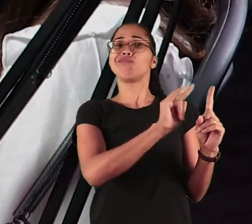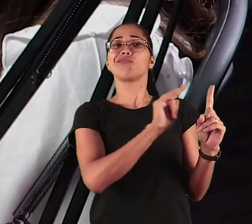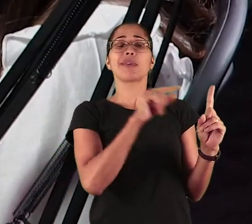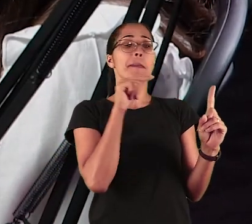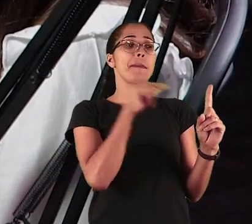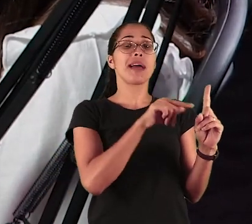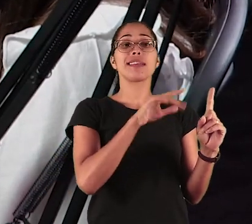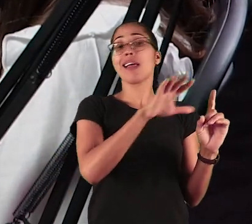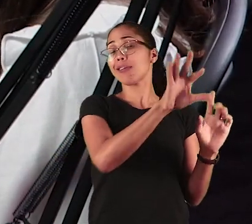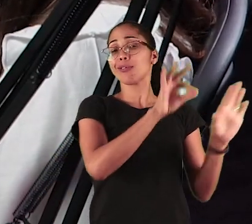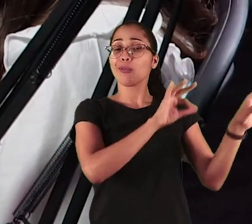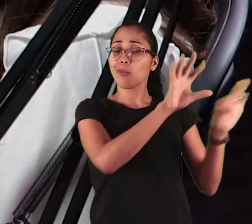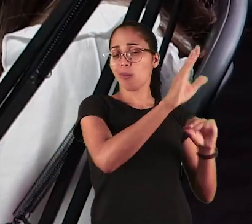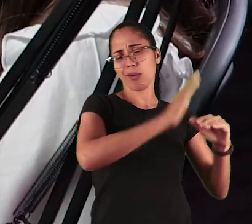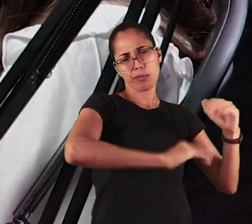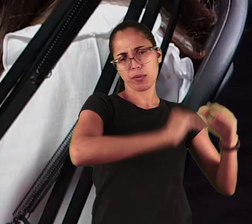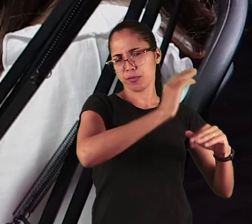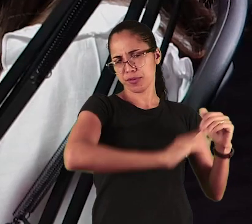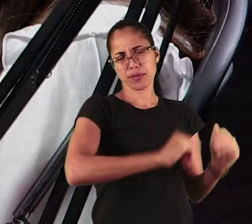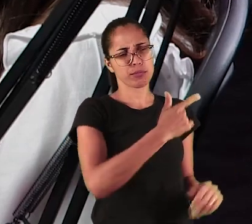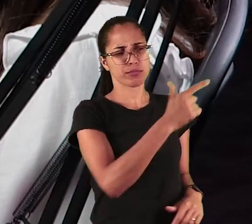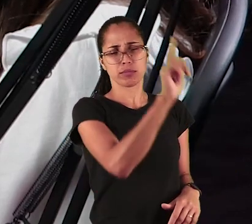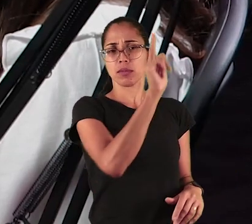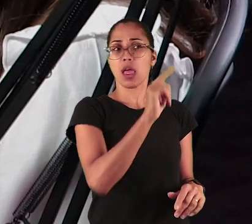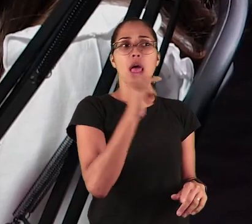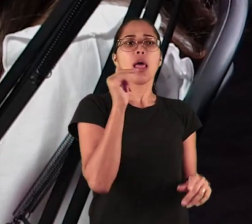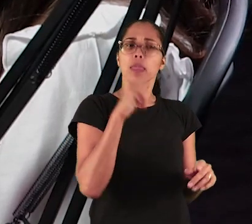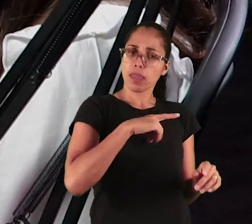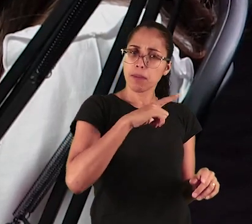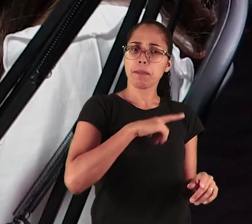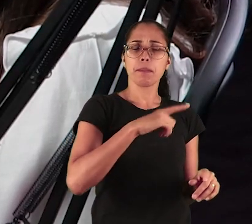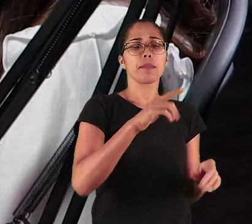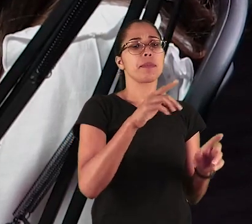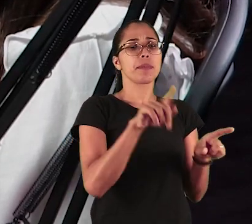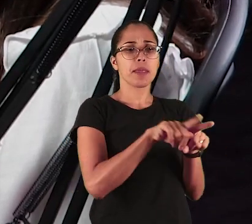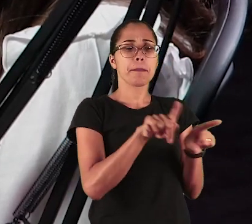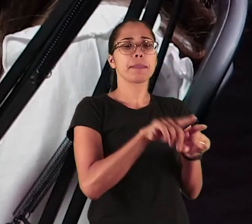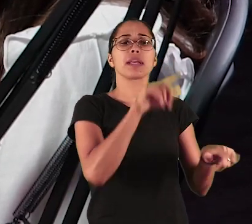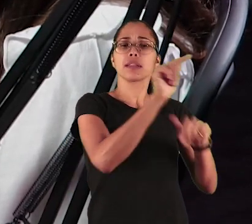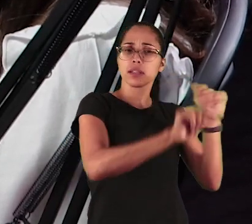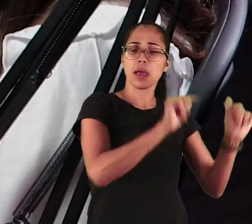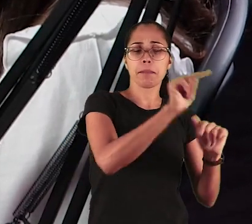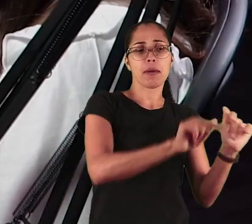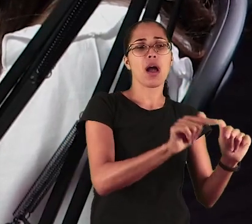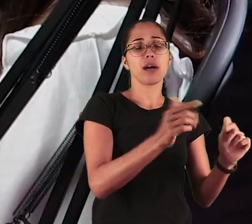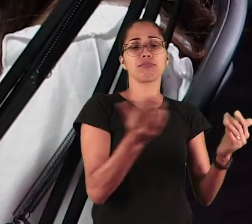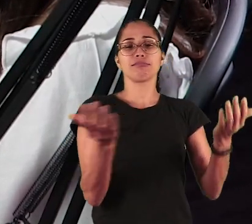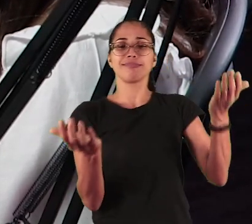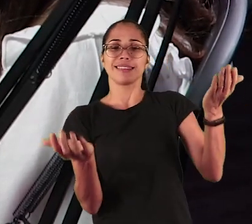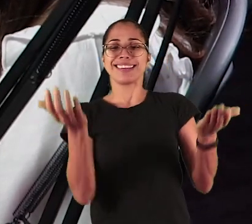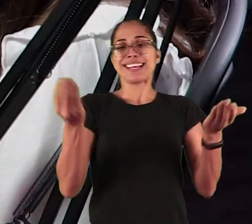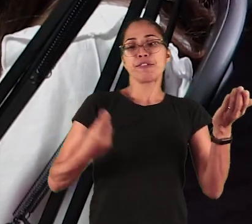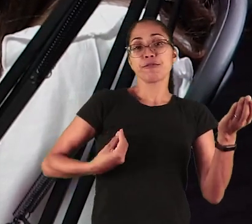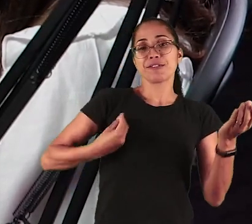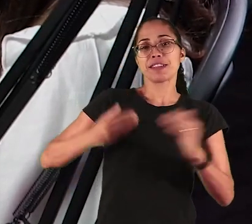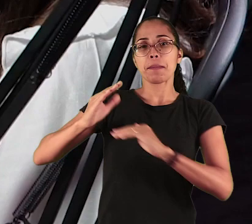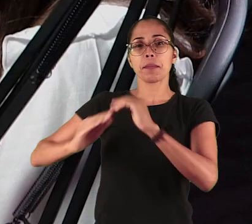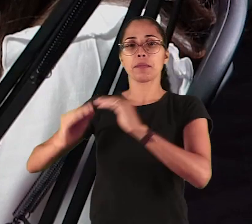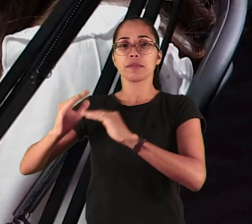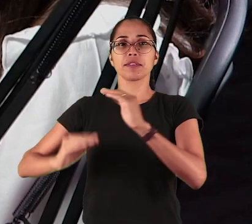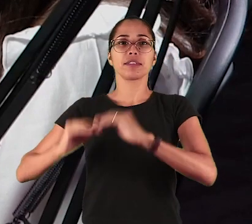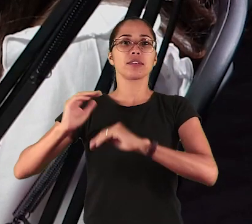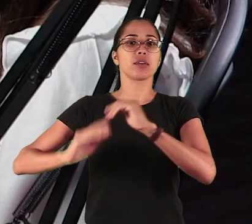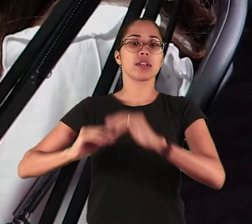mas que tem escolhas diferentes de carreira elas também trabalham elas também conciliam a vida né familiar com o trabalho mas